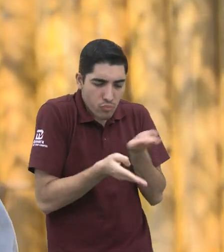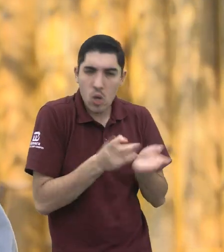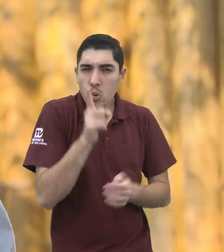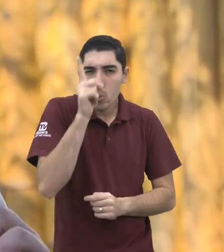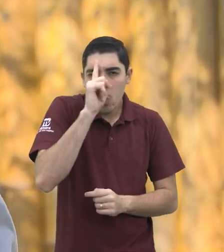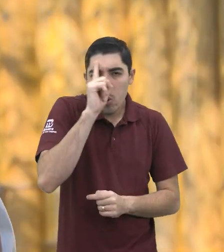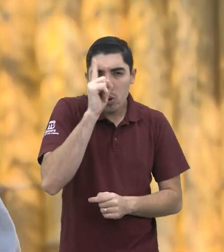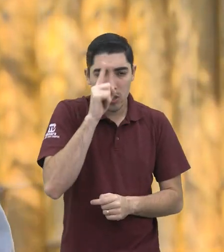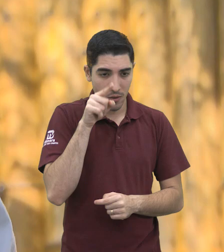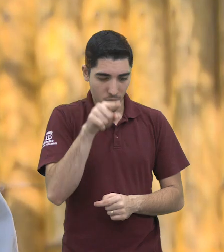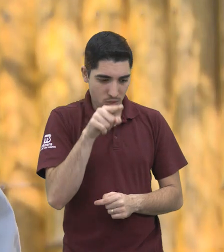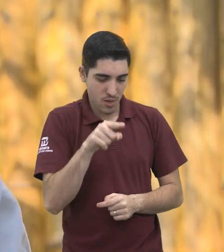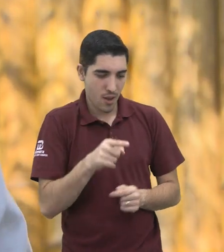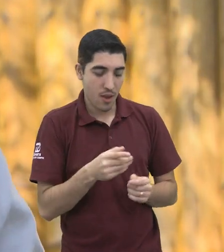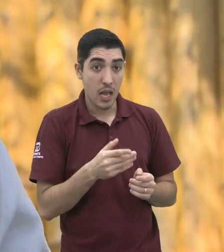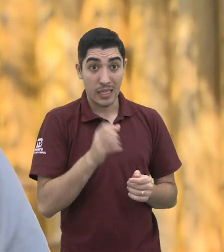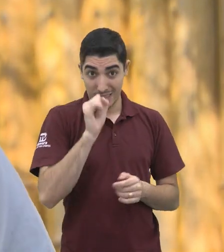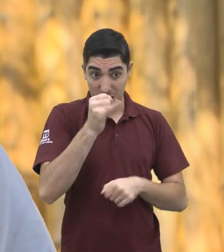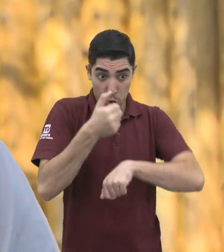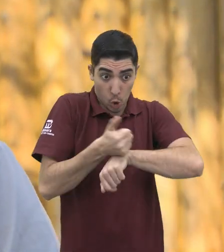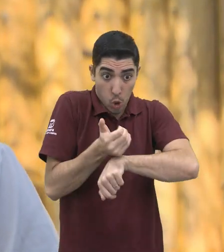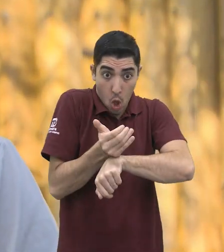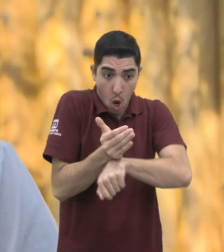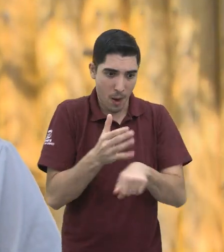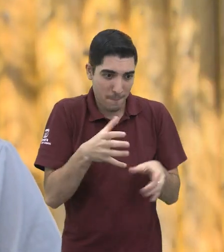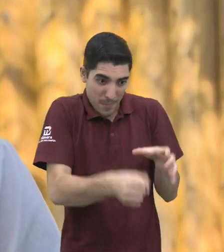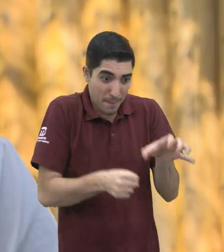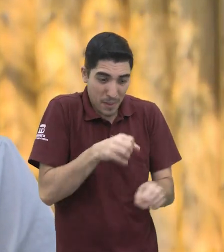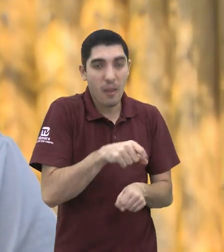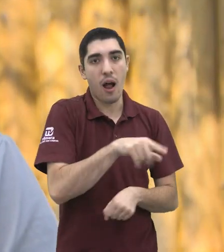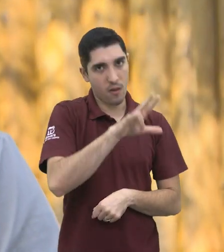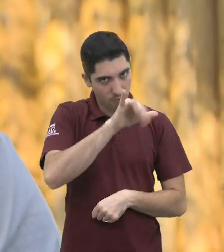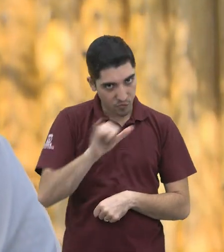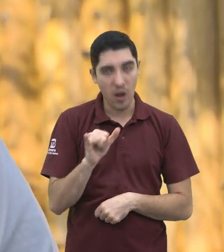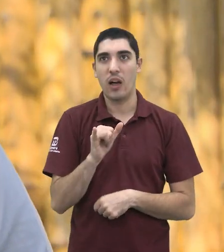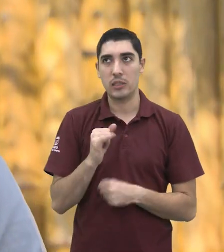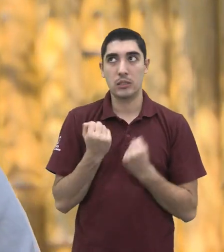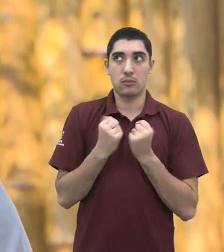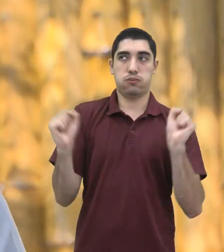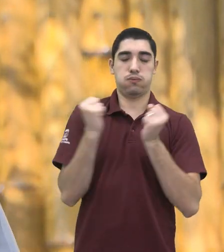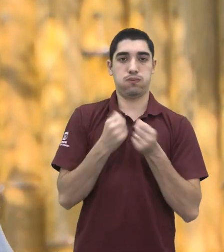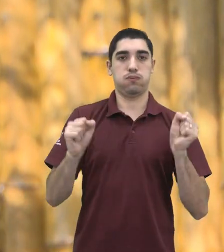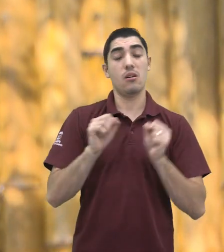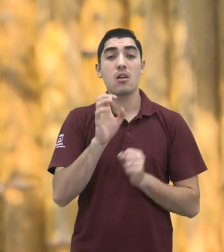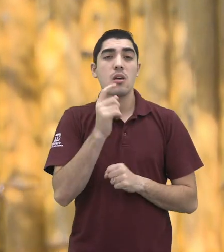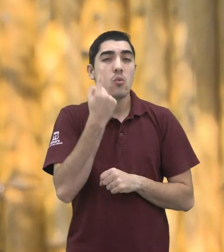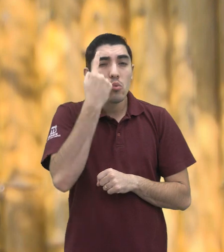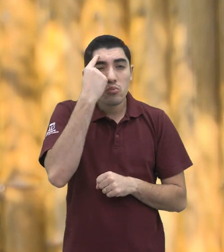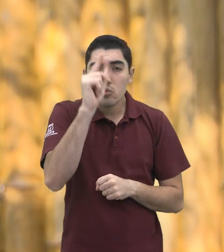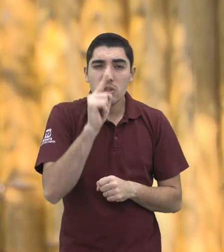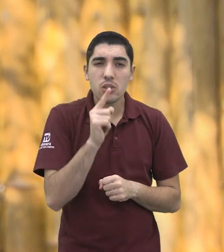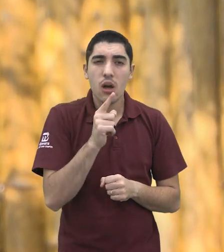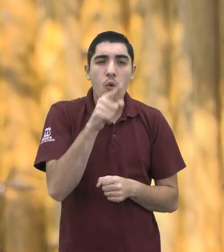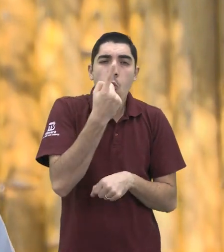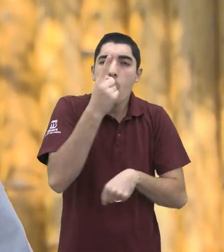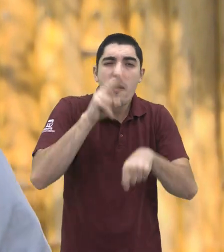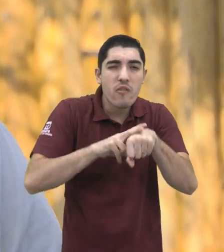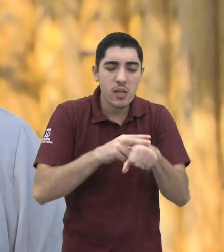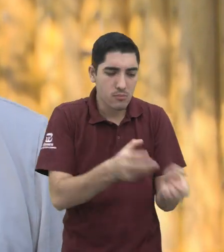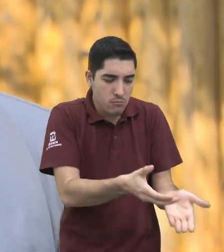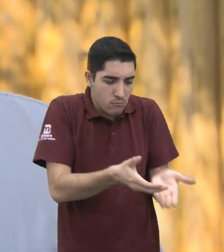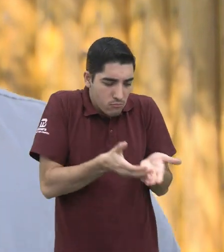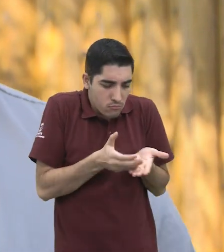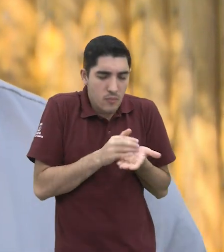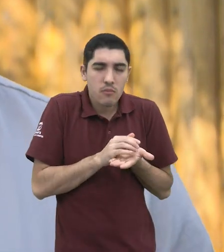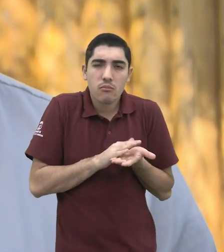todo dia, uma vez por dia só, porque tipo, se você pegar toda hora, eles realmente vão ficar estressados. Sim. Então uma vez por dia ali, você